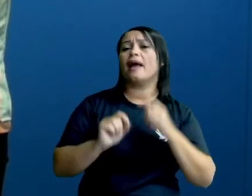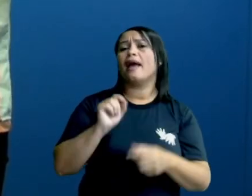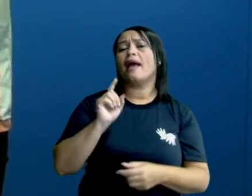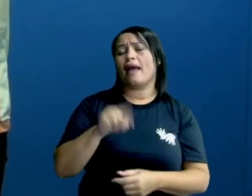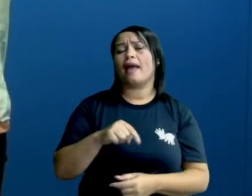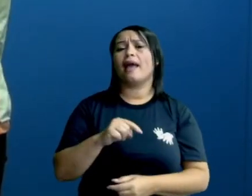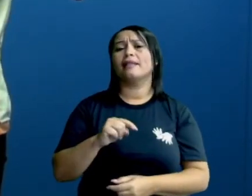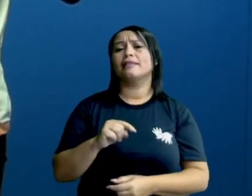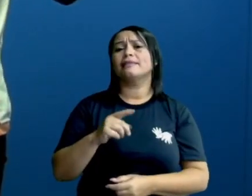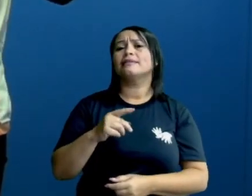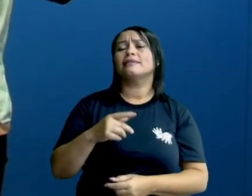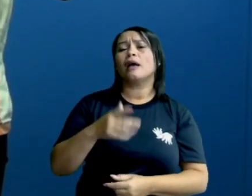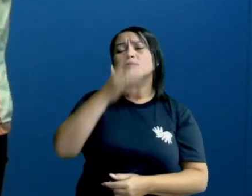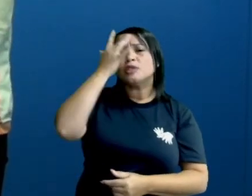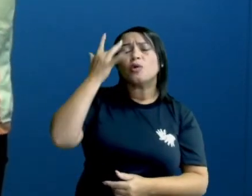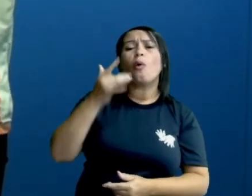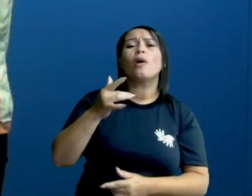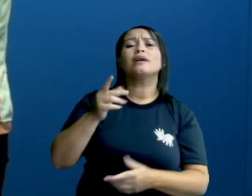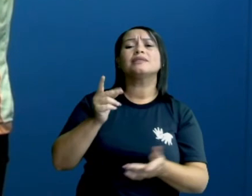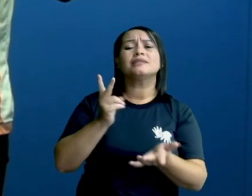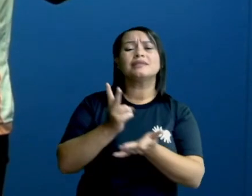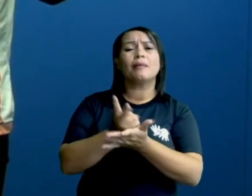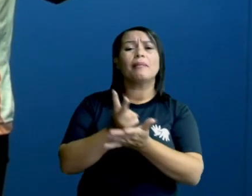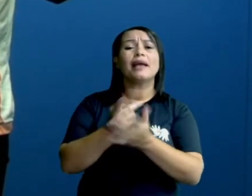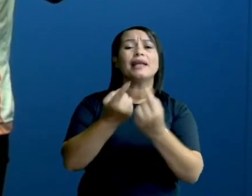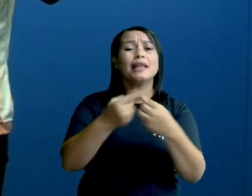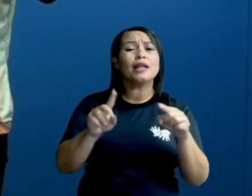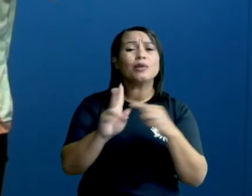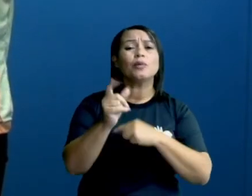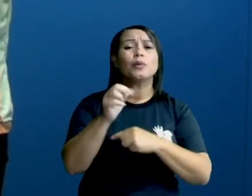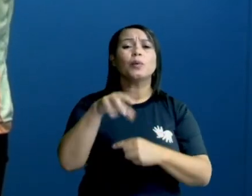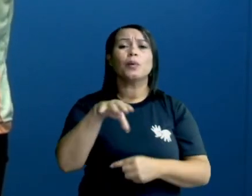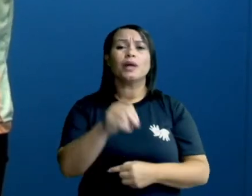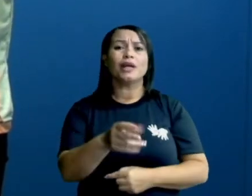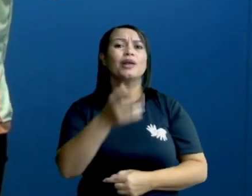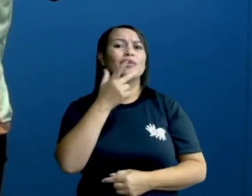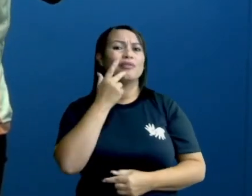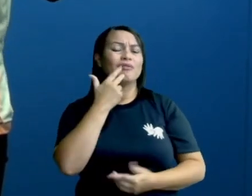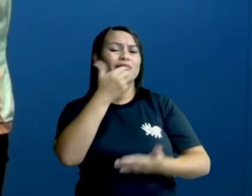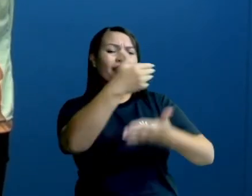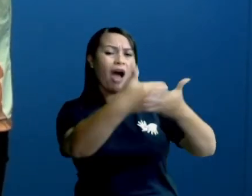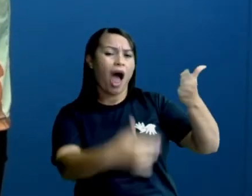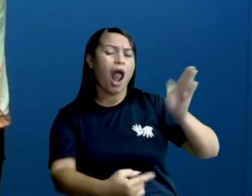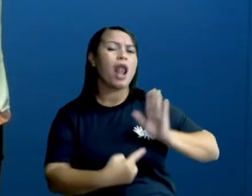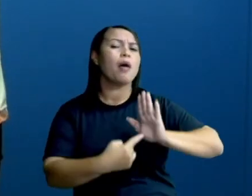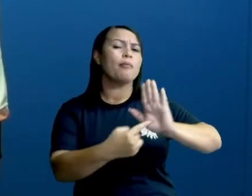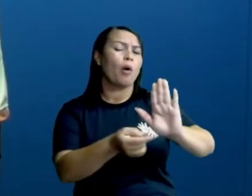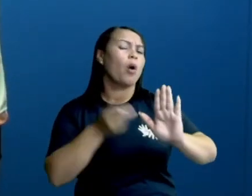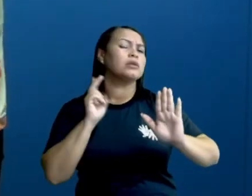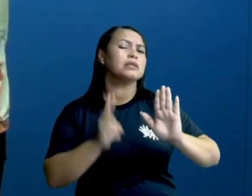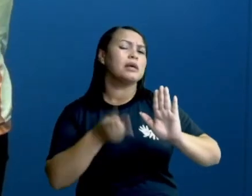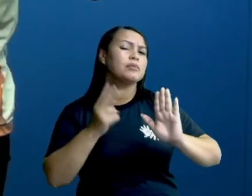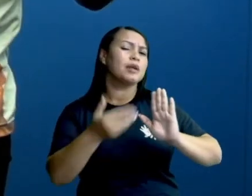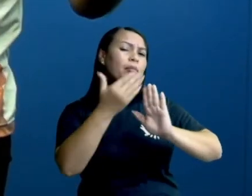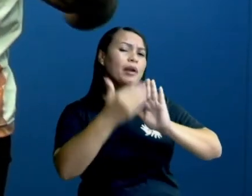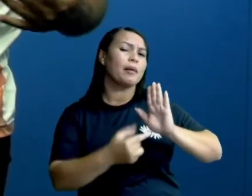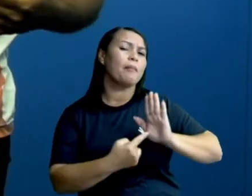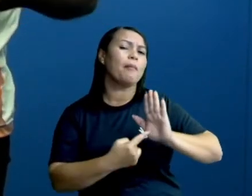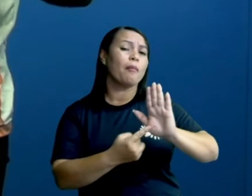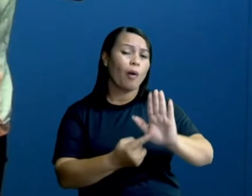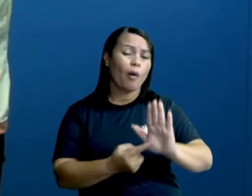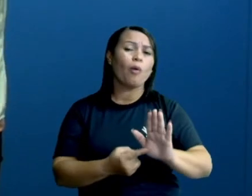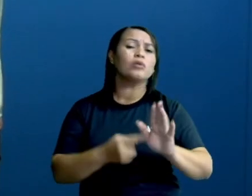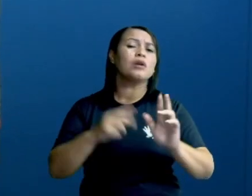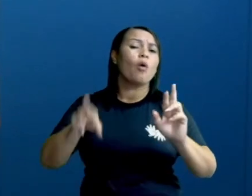o que é tão falado no hino, né, da Vitória de Santo Antão. O hino da Vitória de Santo Antão o tempo todo faz